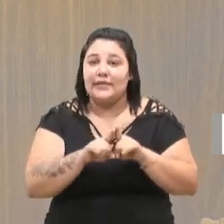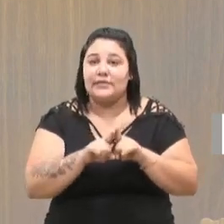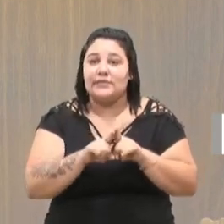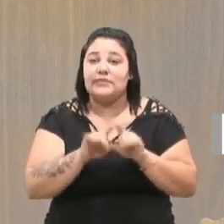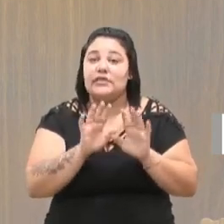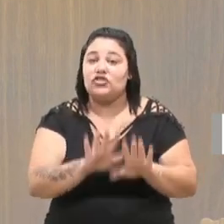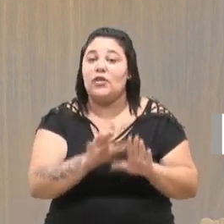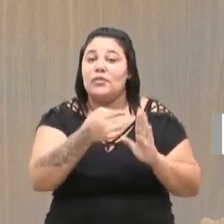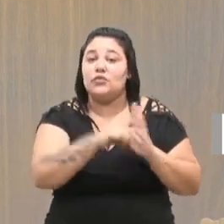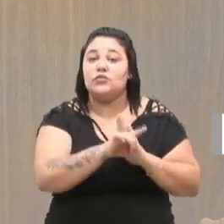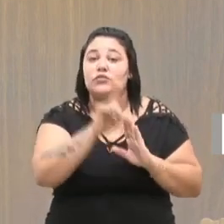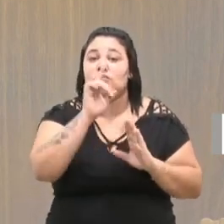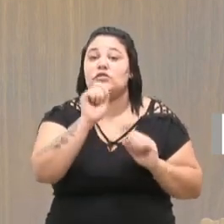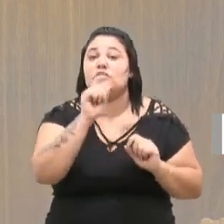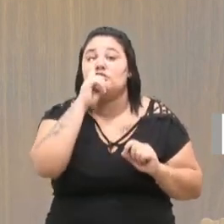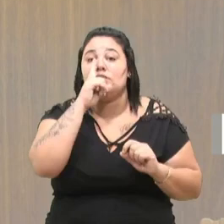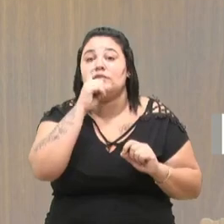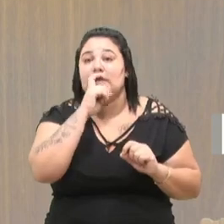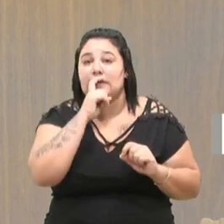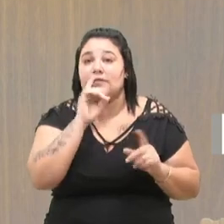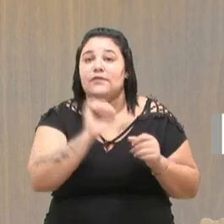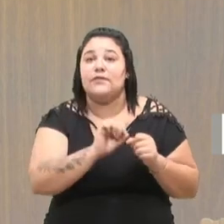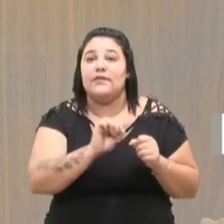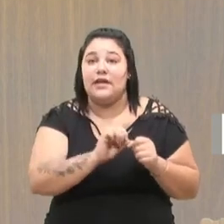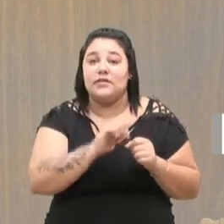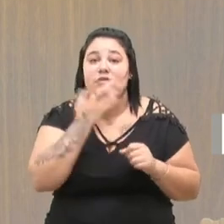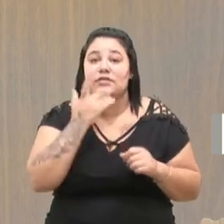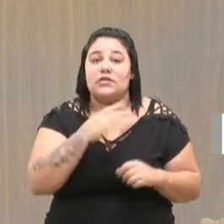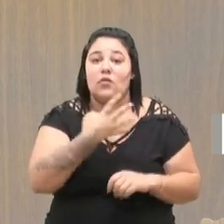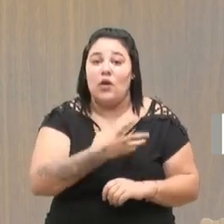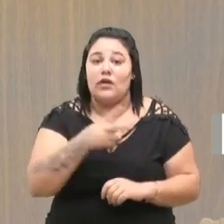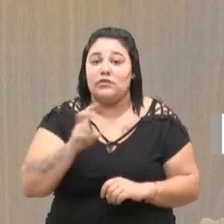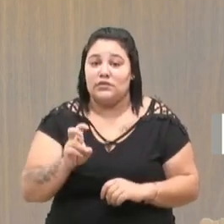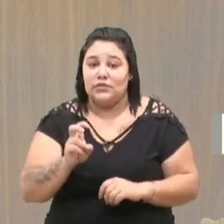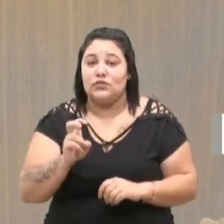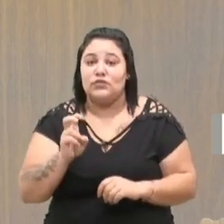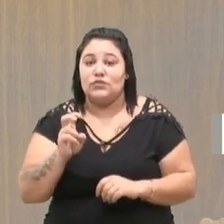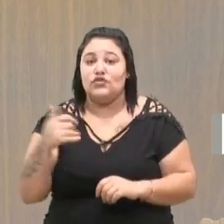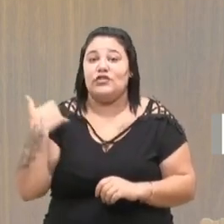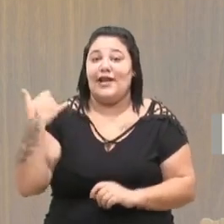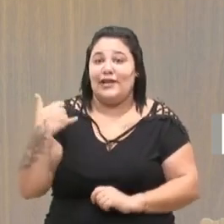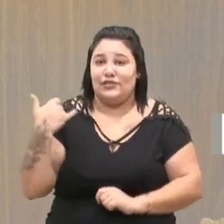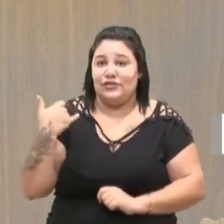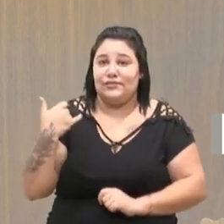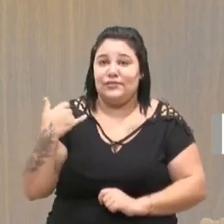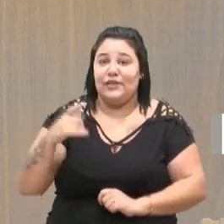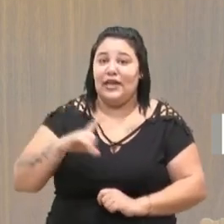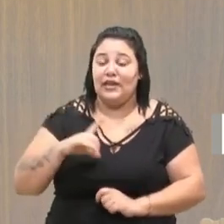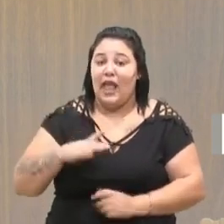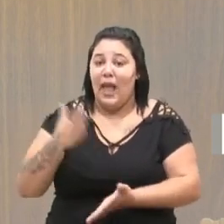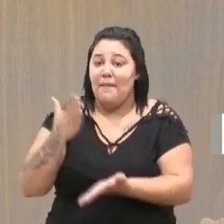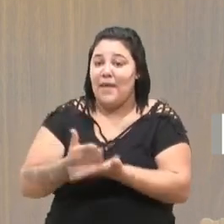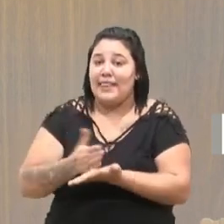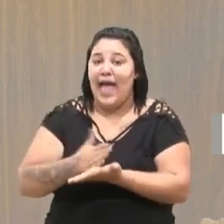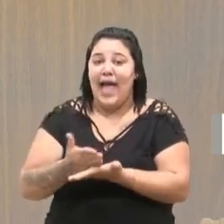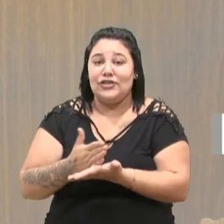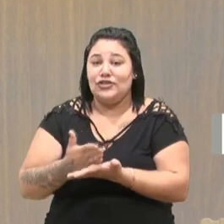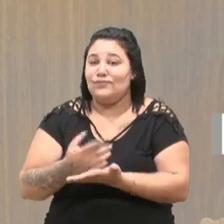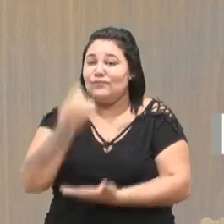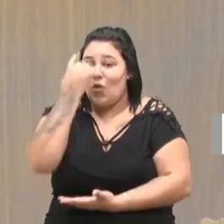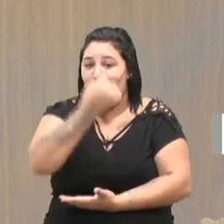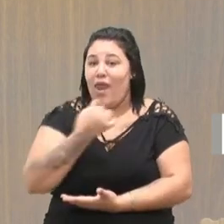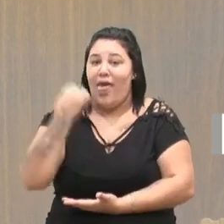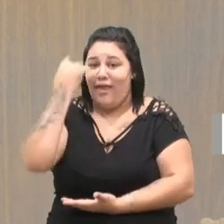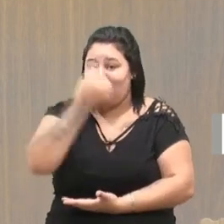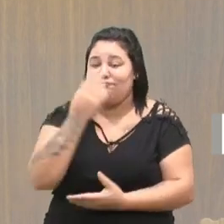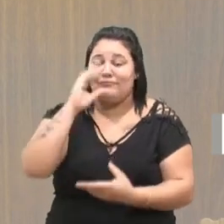os pais fazem com as crianças de 4 e 5 anos que ganham apenas meio turno nas escolas. Os